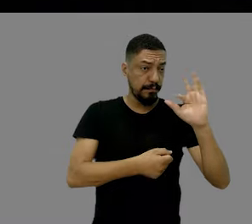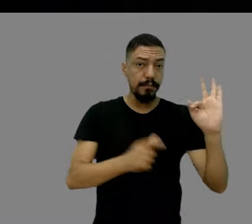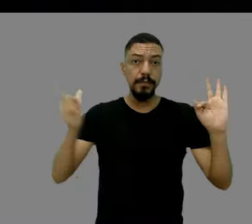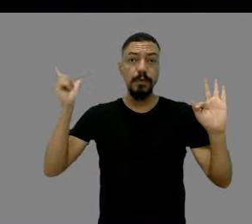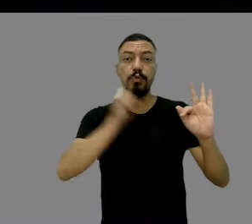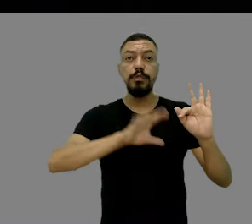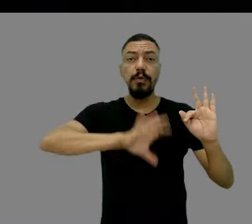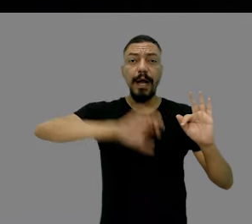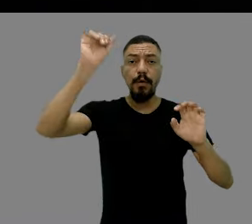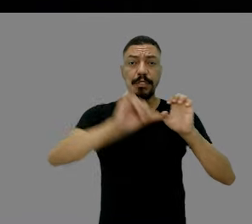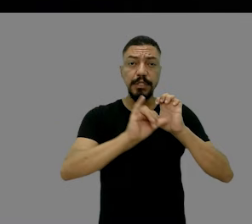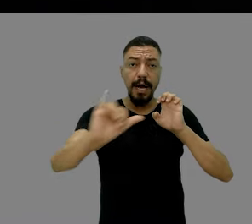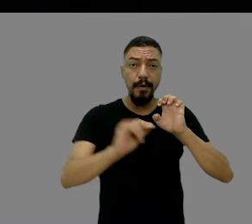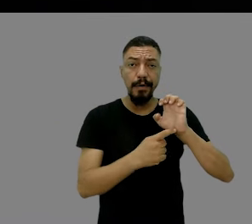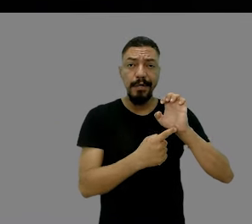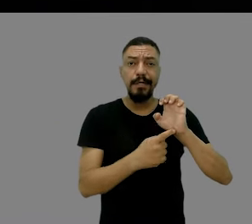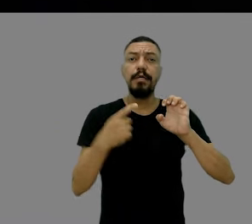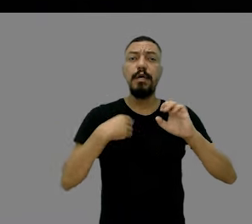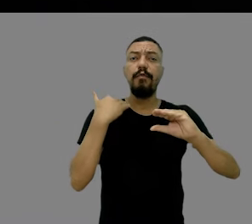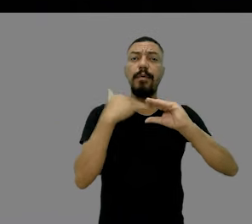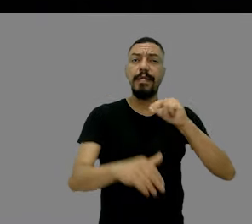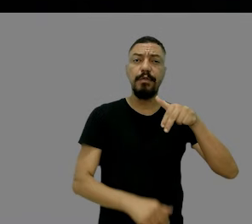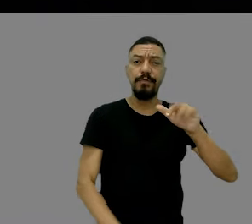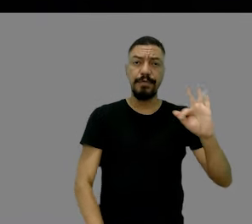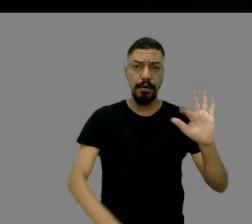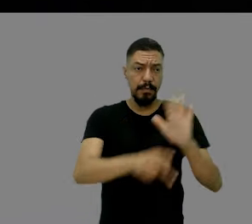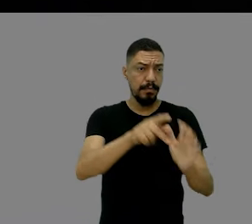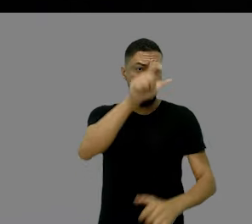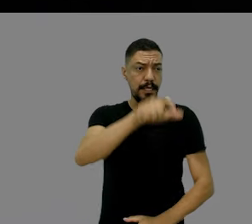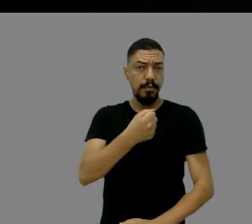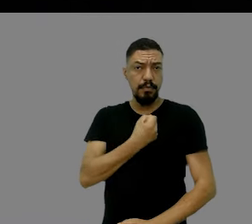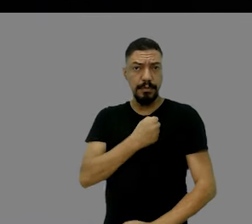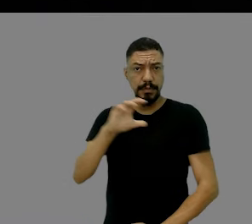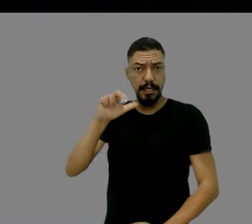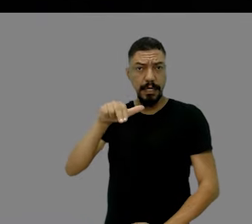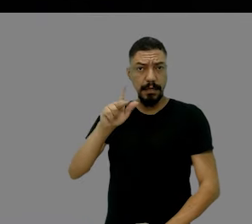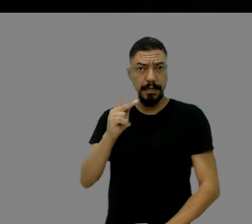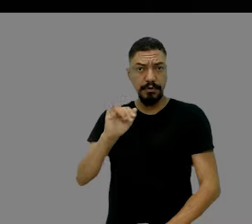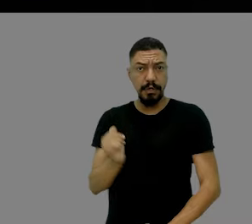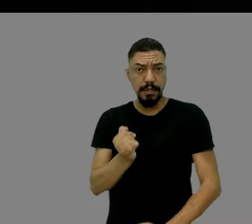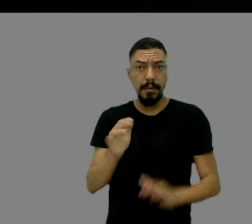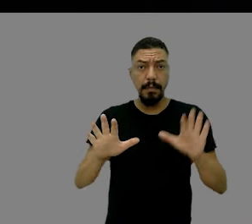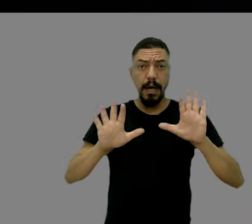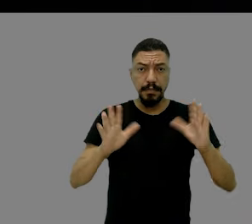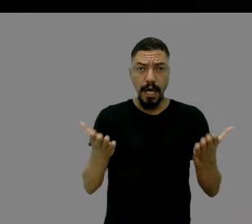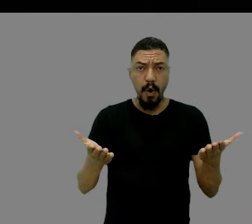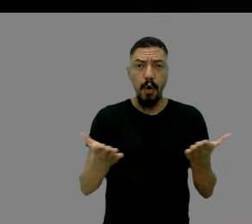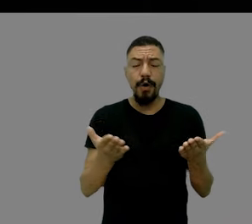CNPJ. Agora, se o CNPJ que